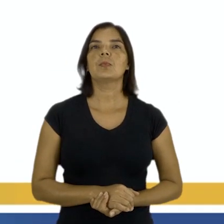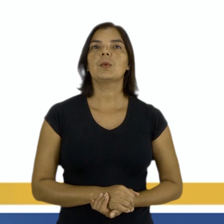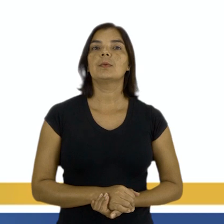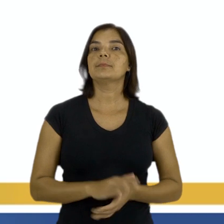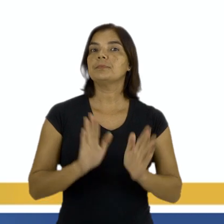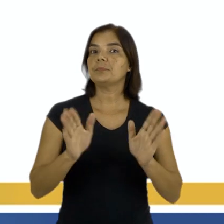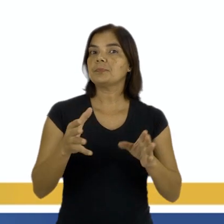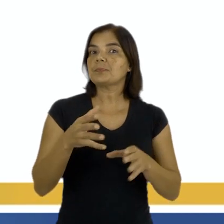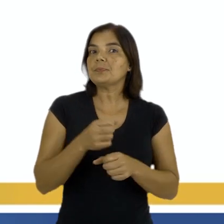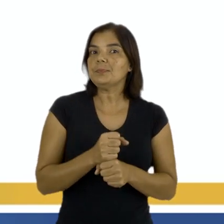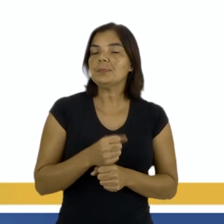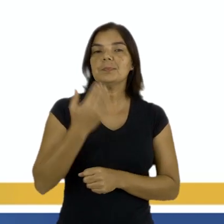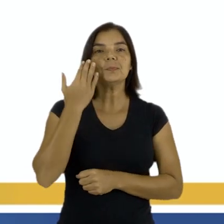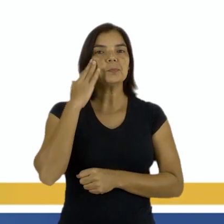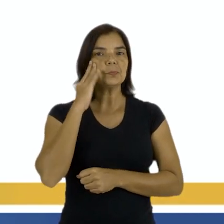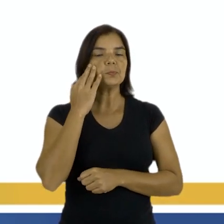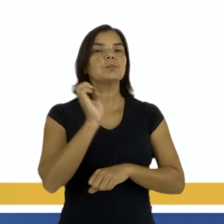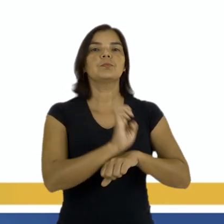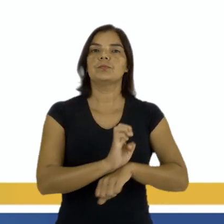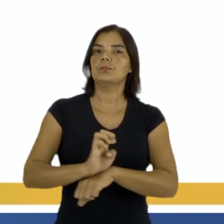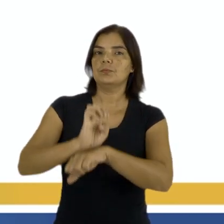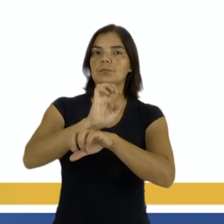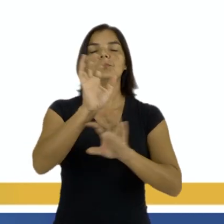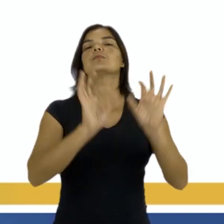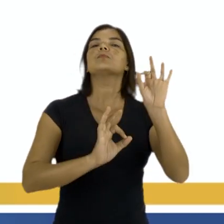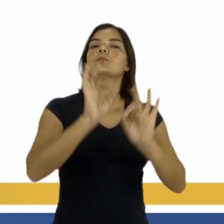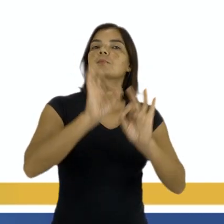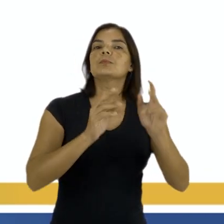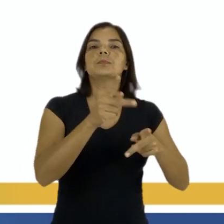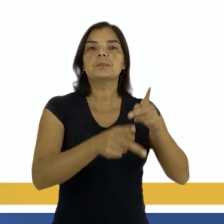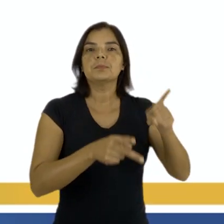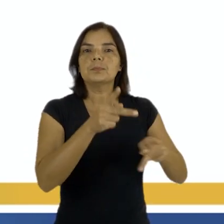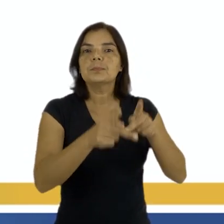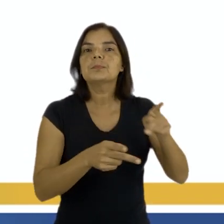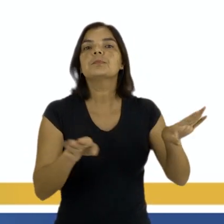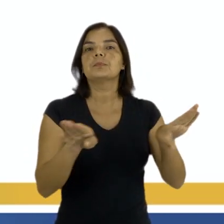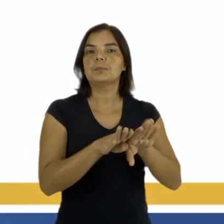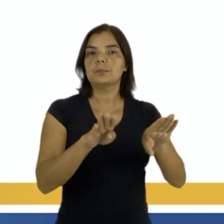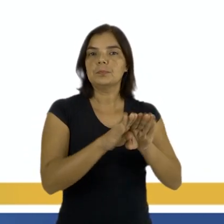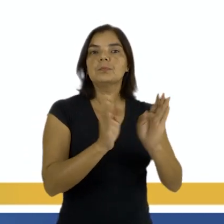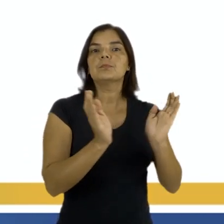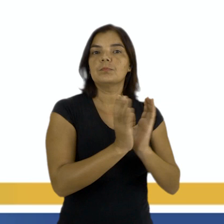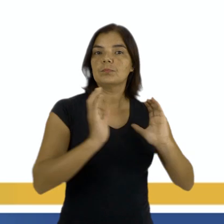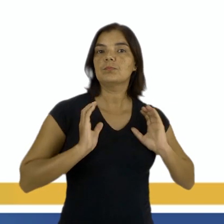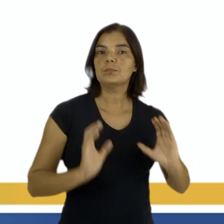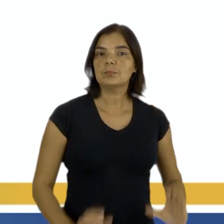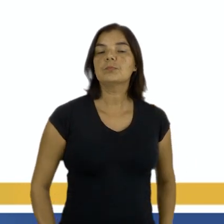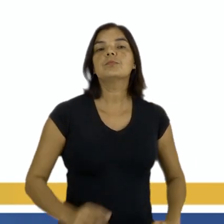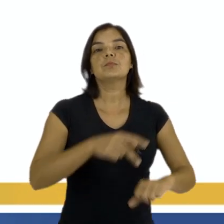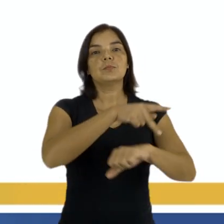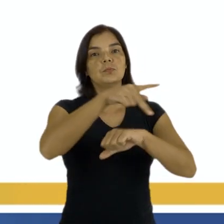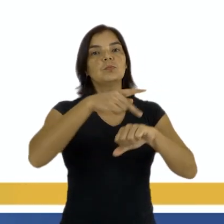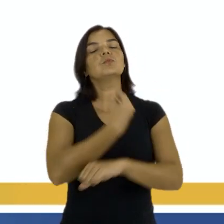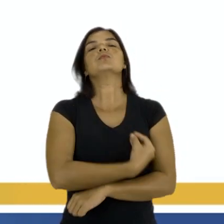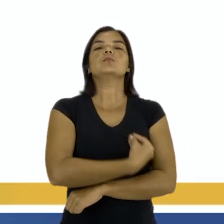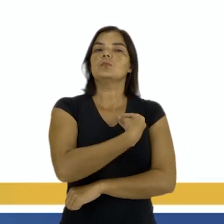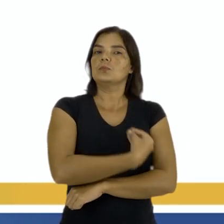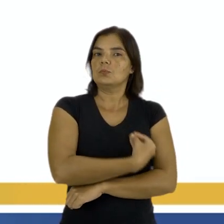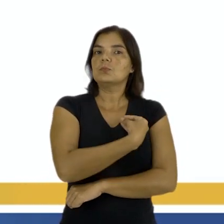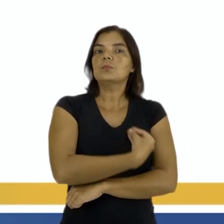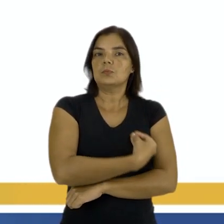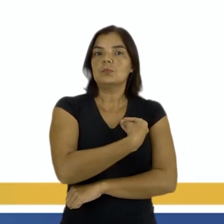estamos prontos. Agora compreendemos que o Estado ele é formado pelo povo, que é a comunidade de cidadãos de um país, né, que vive em um